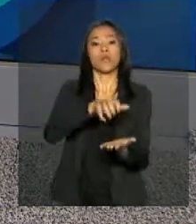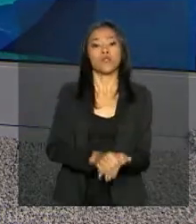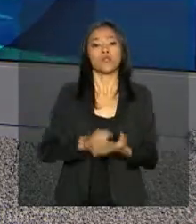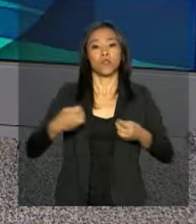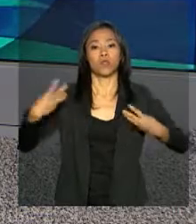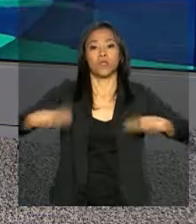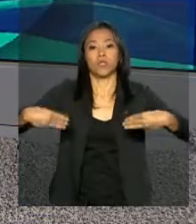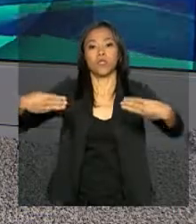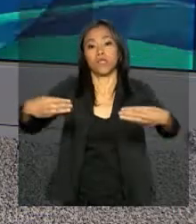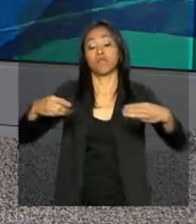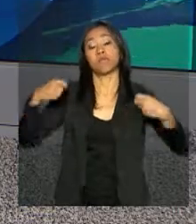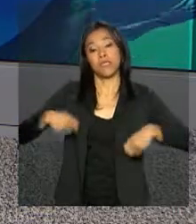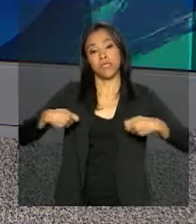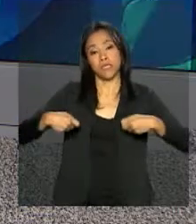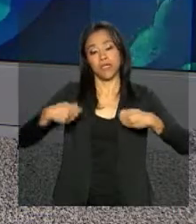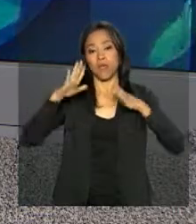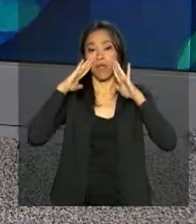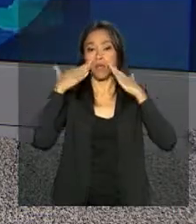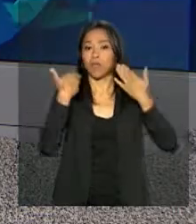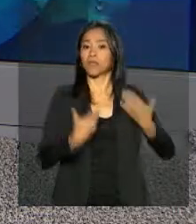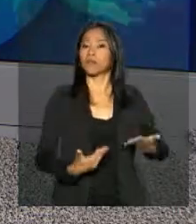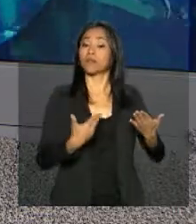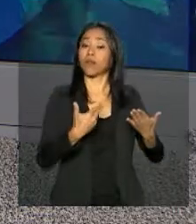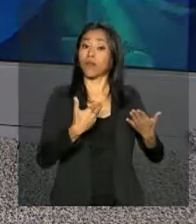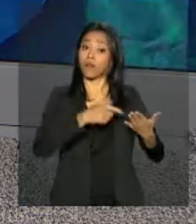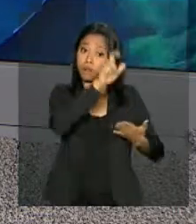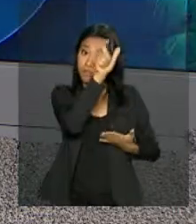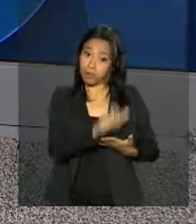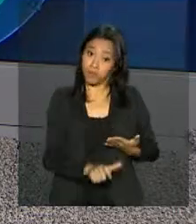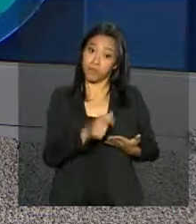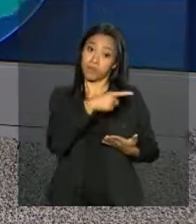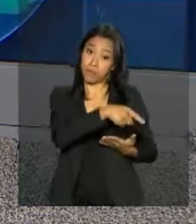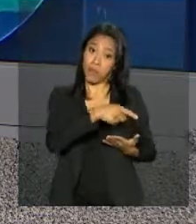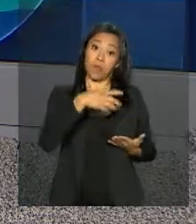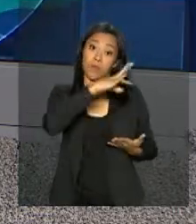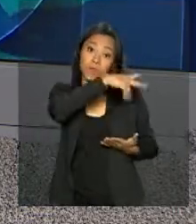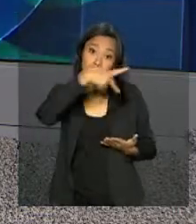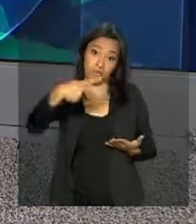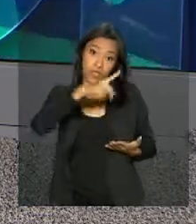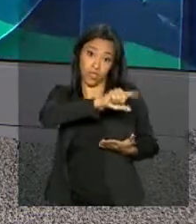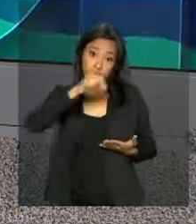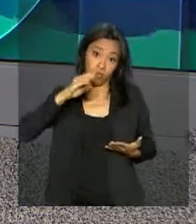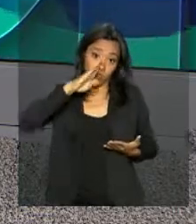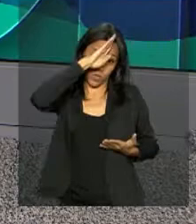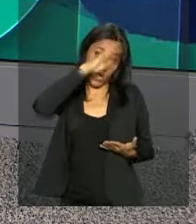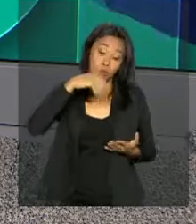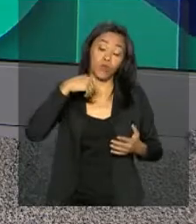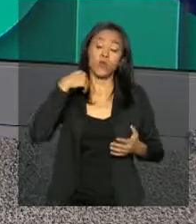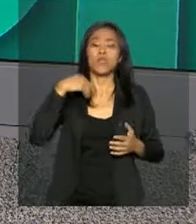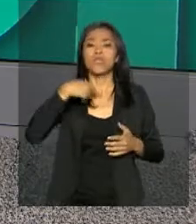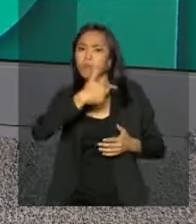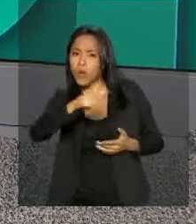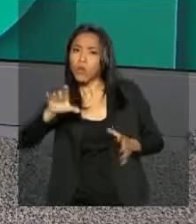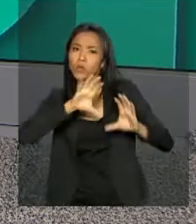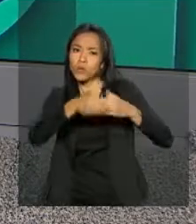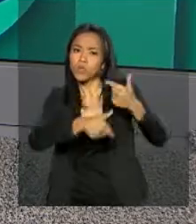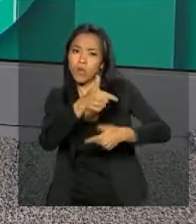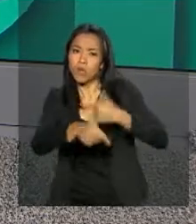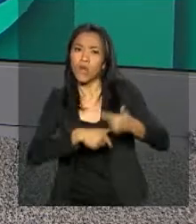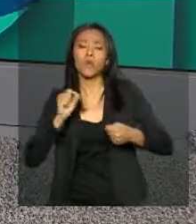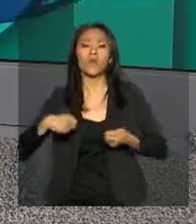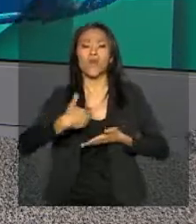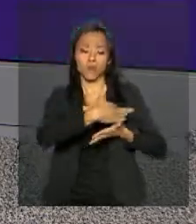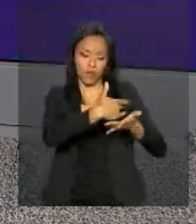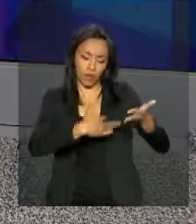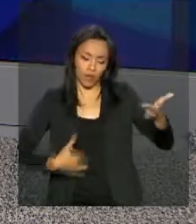apresentar para o presidente eleito e outros membros da equipe um plano de trabalho e tem que se mostrar inteirados sobre os planos de